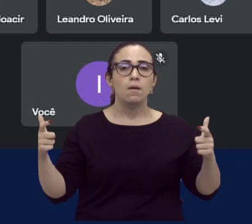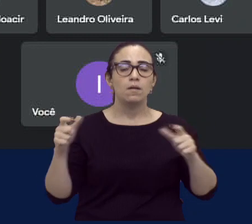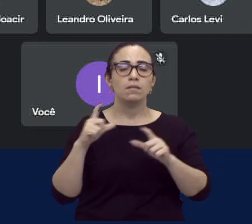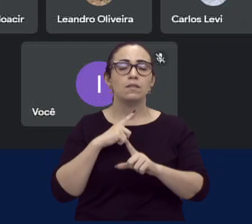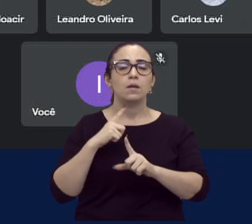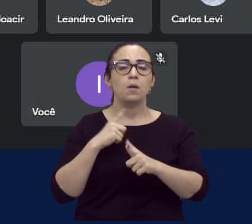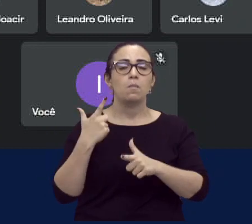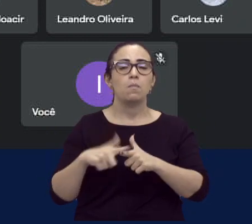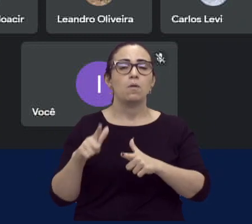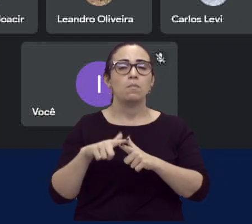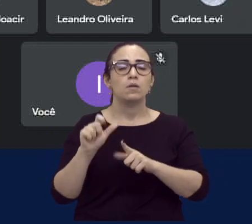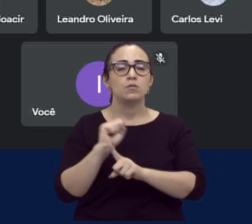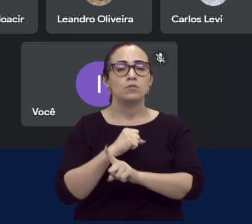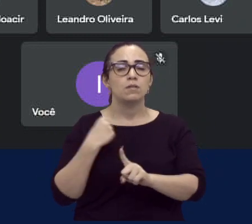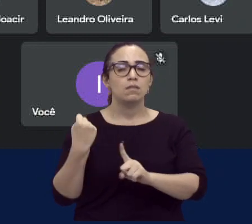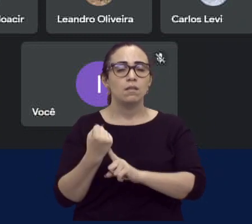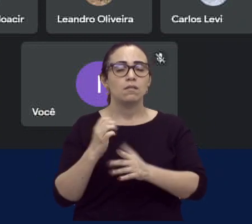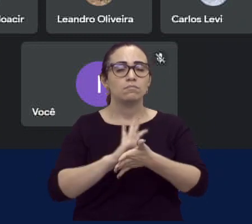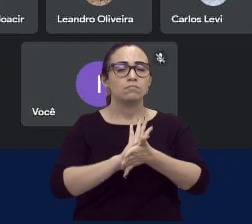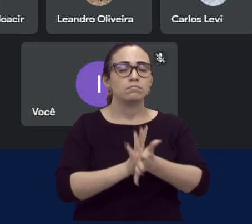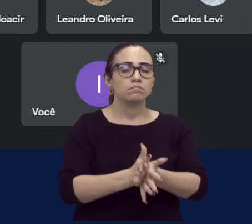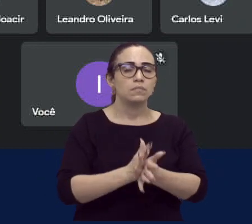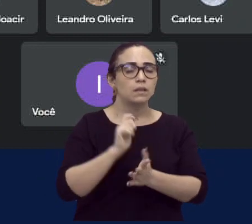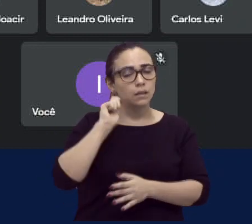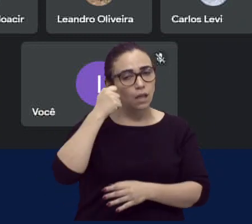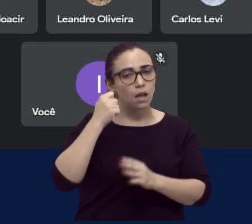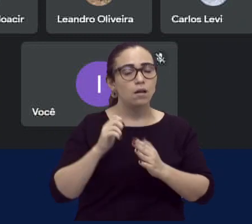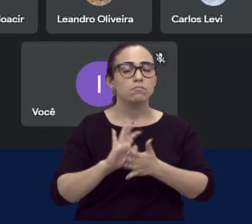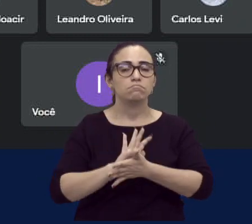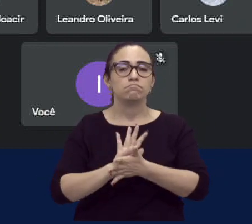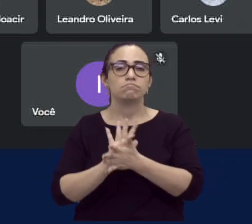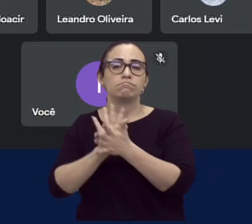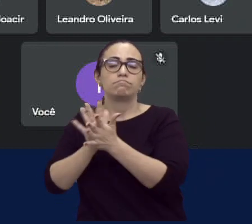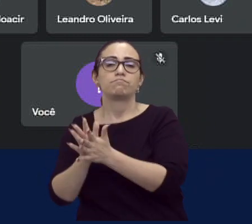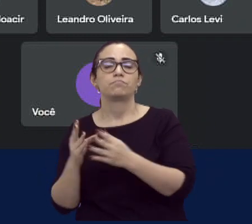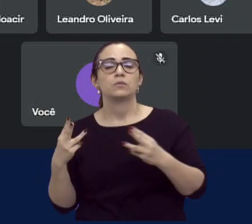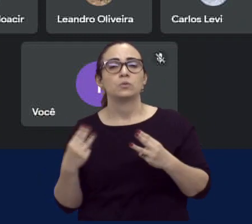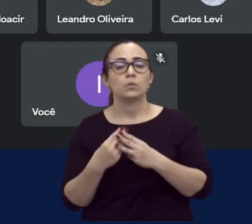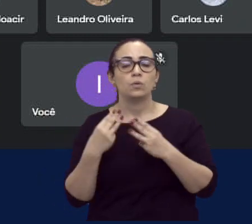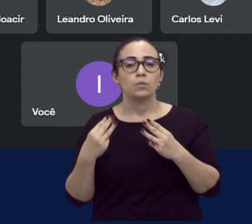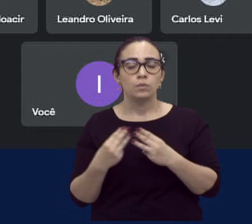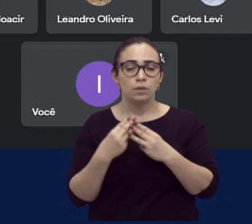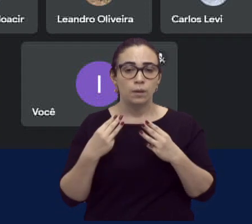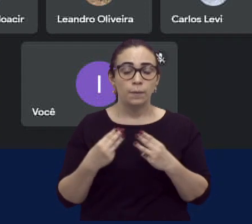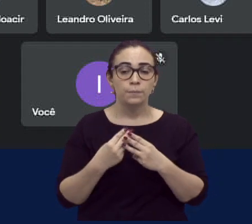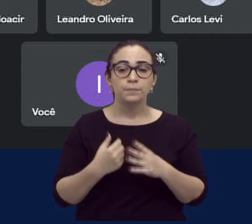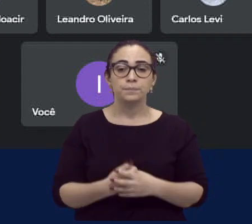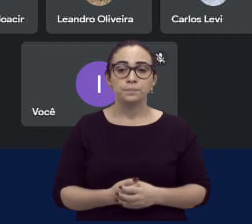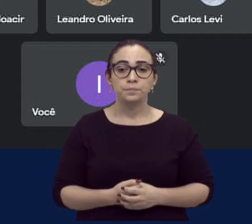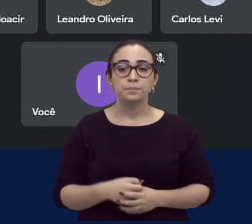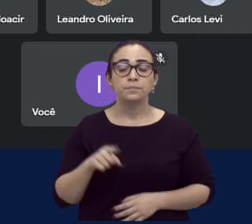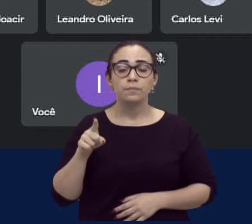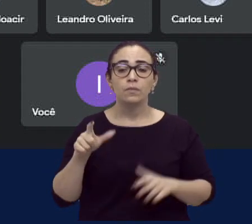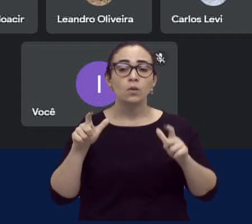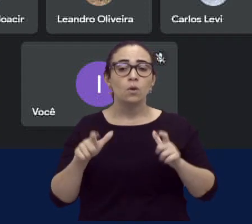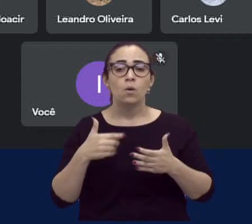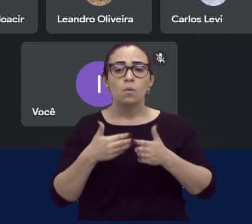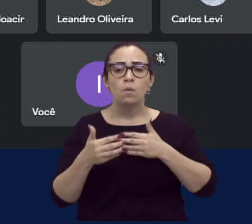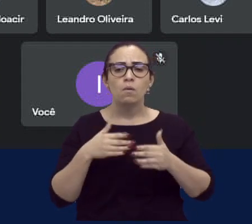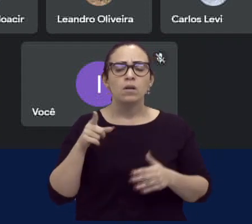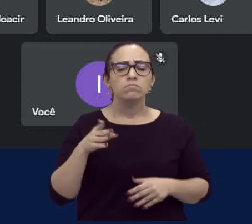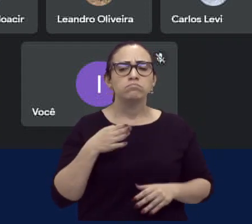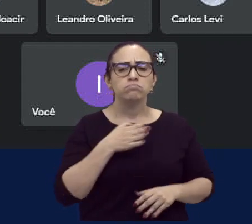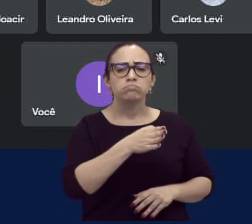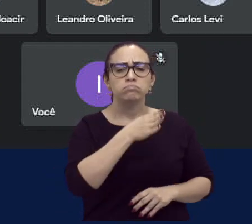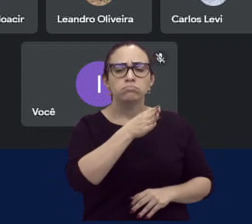preconceito com negros e judeus. Só que, assim, para todos os lugares que ele